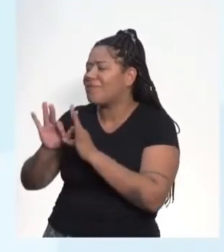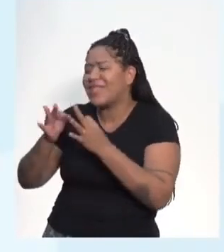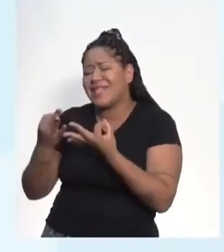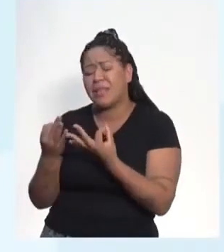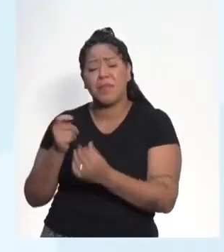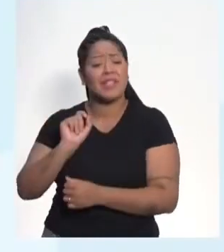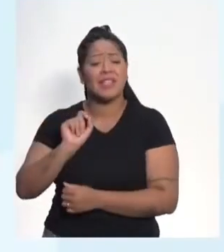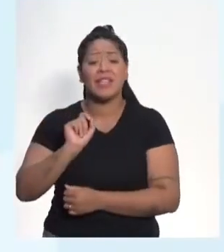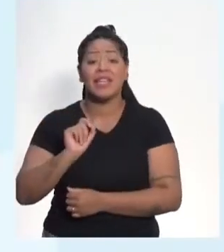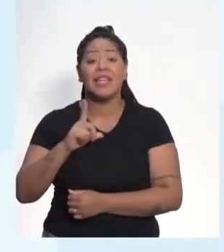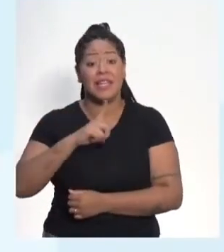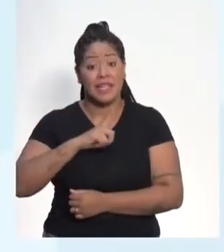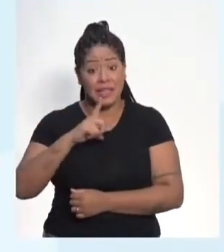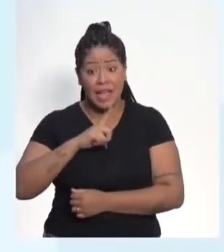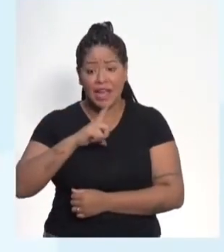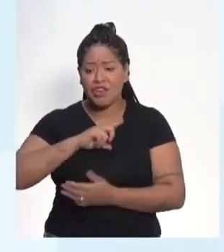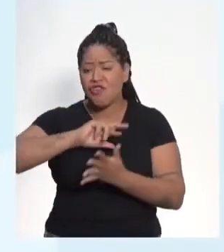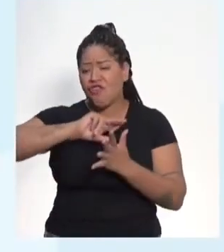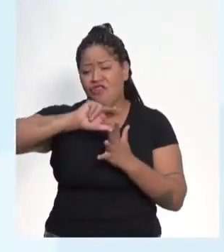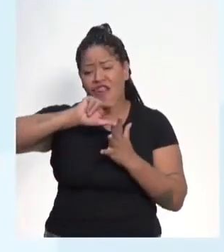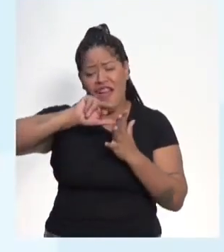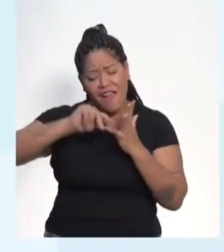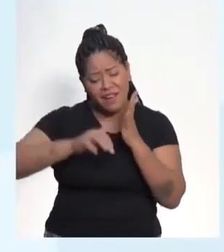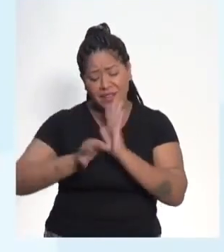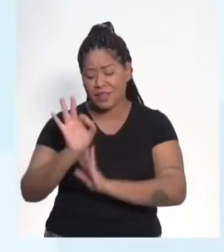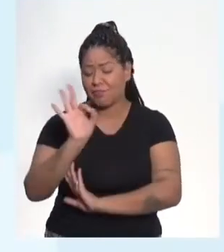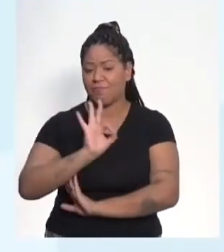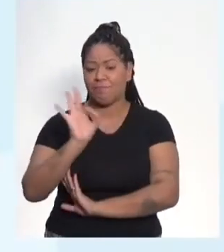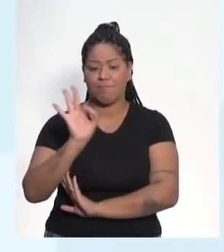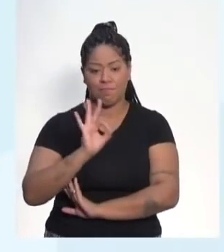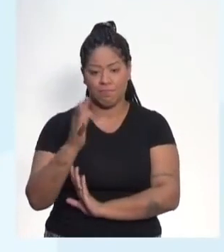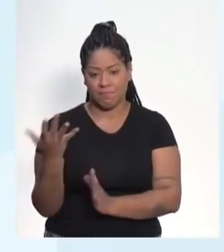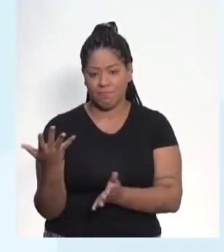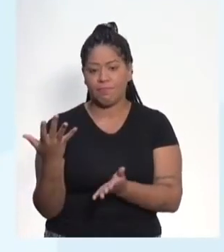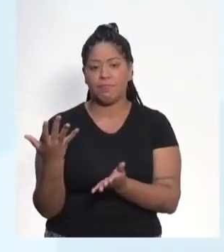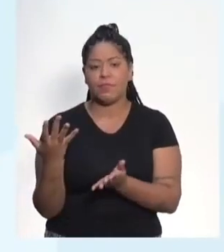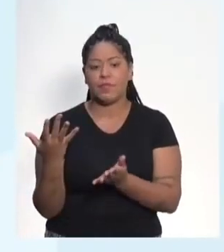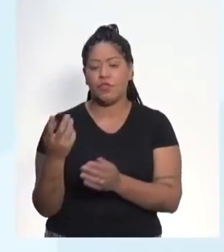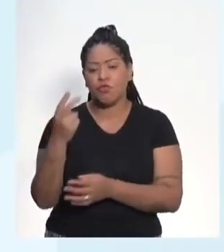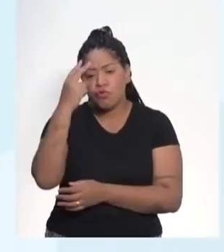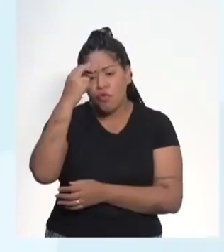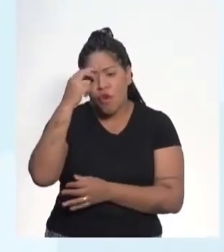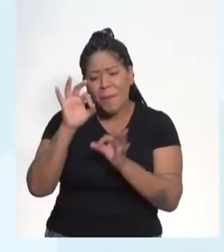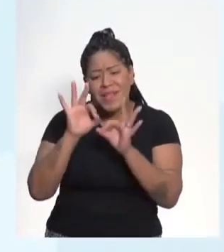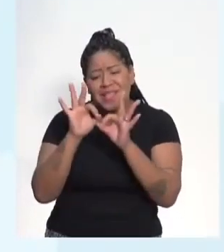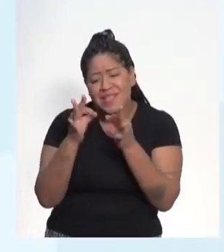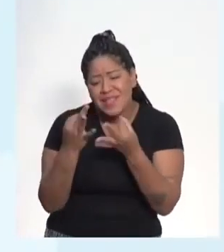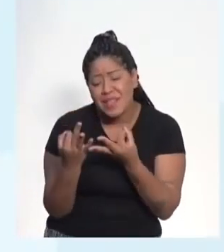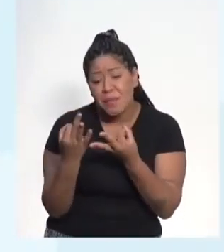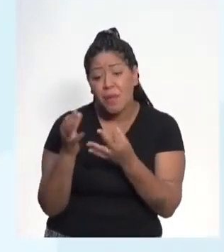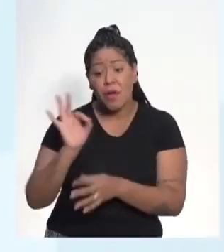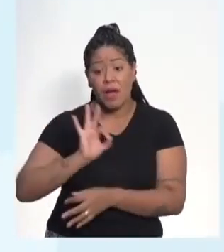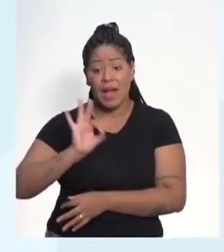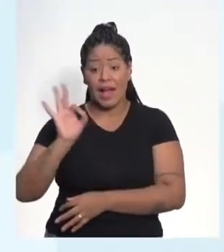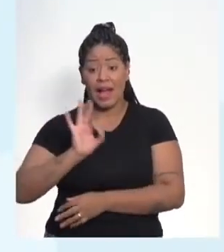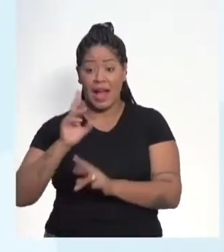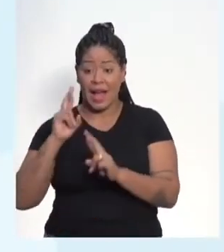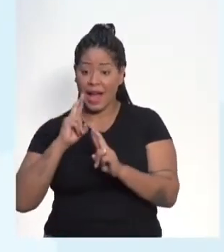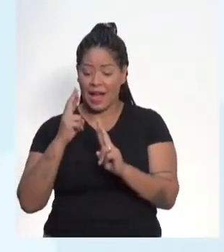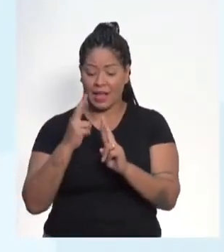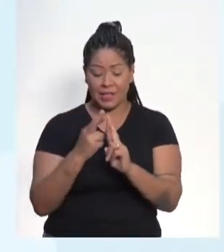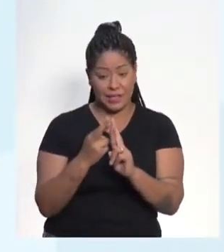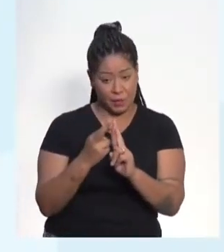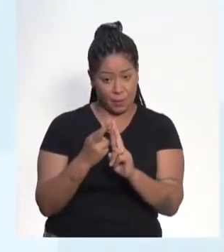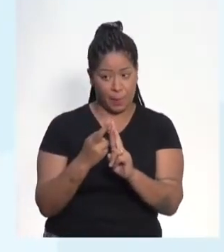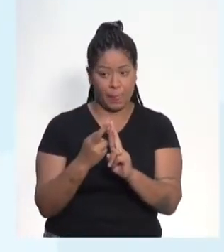porque existem outras definições, tá? Então, de forma simples, nós podemos definir porcentagem como uma razão, e aí eu grifo